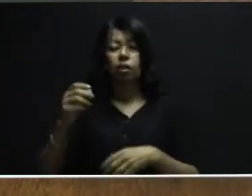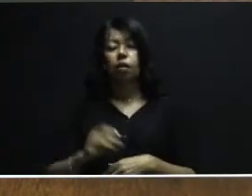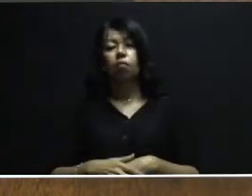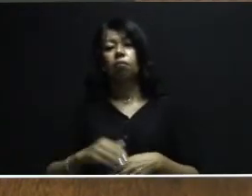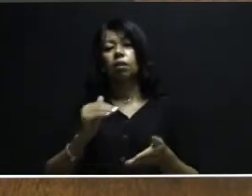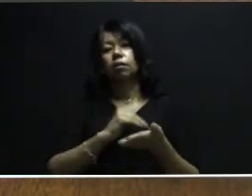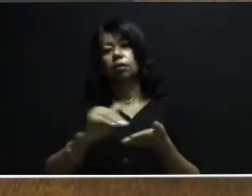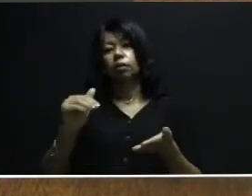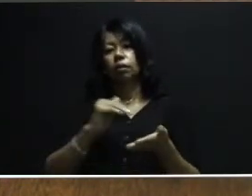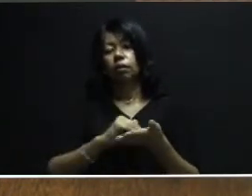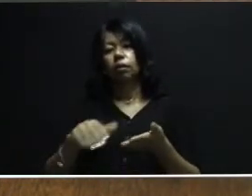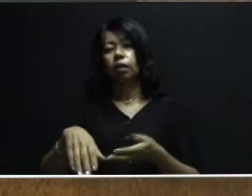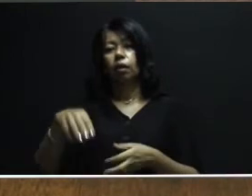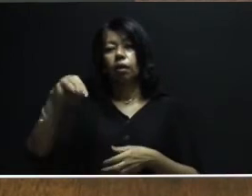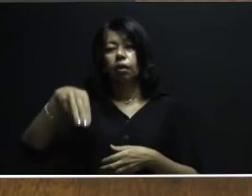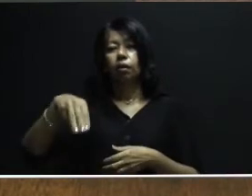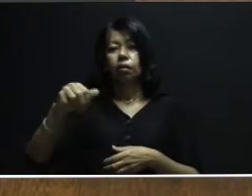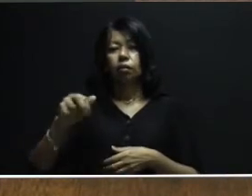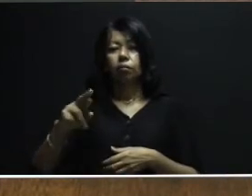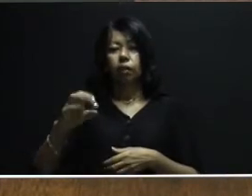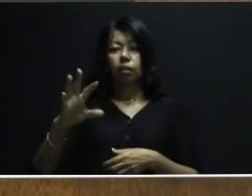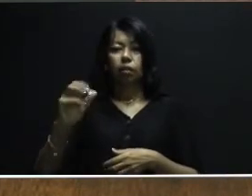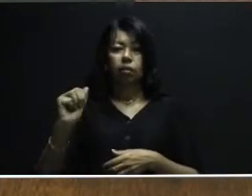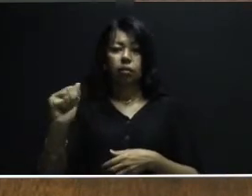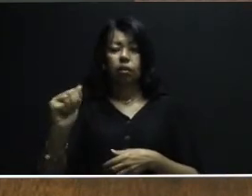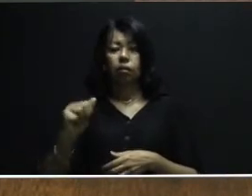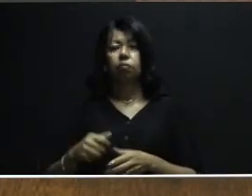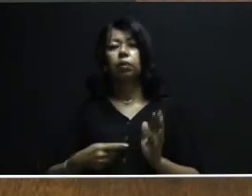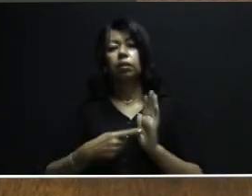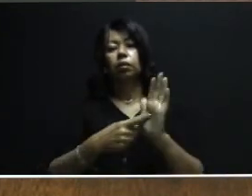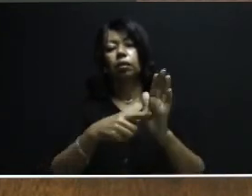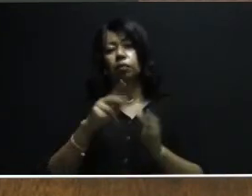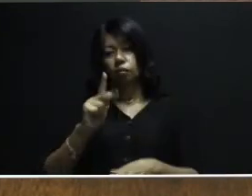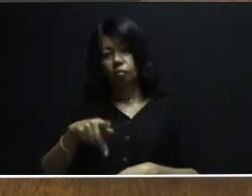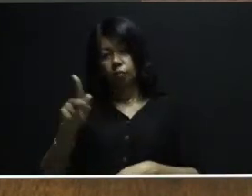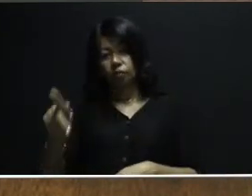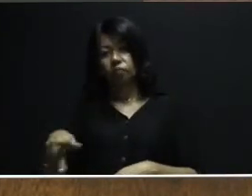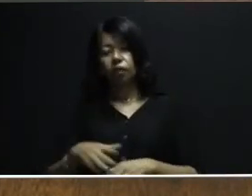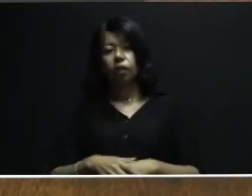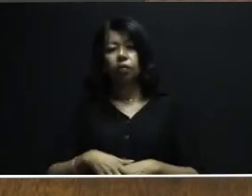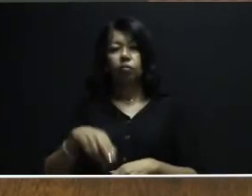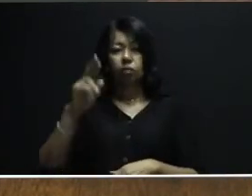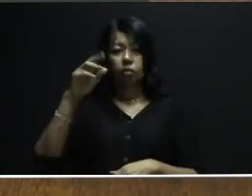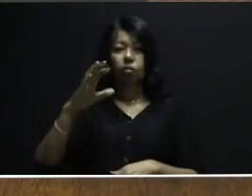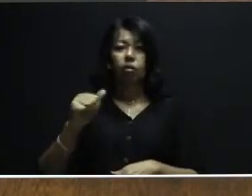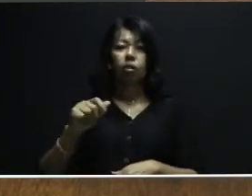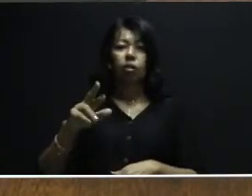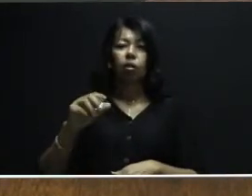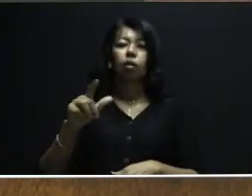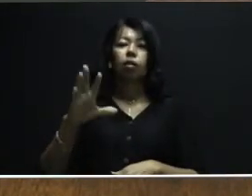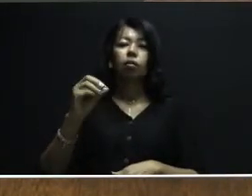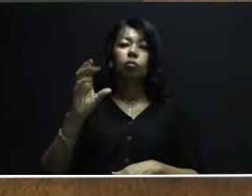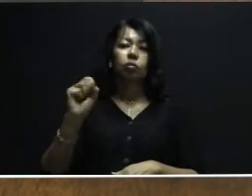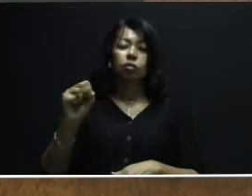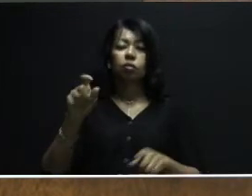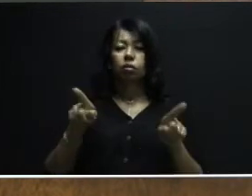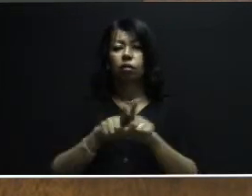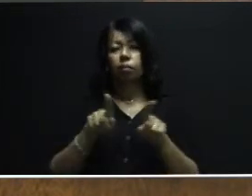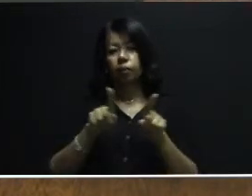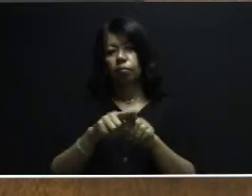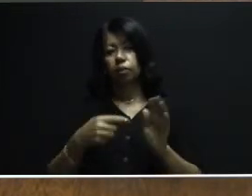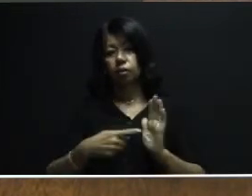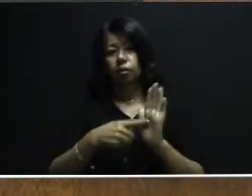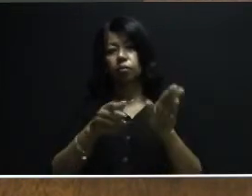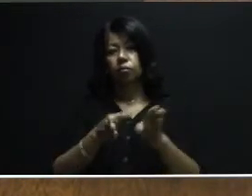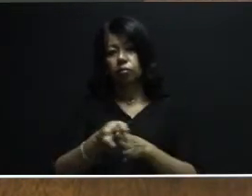Educação Municipal, muito obrigado, representando o prefeito nesse momento, professor Carlos Alberto Félix, homenageado e representando também o presidente